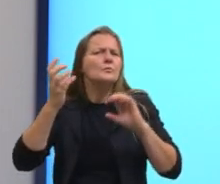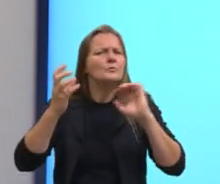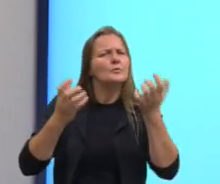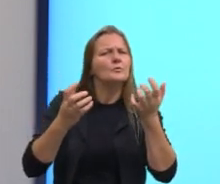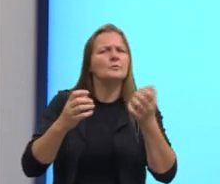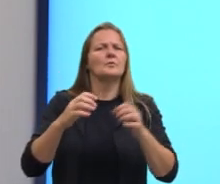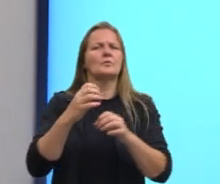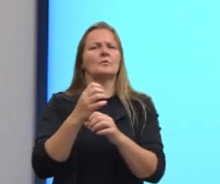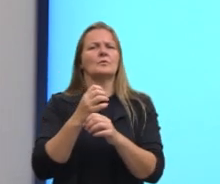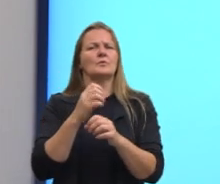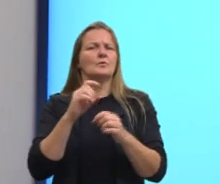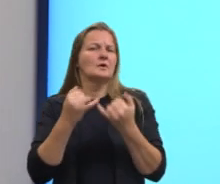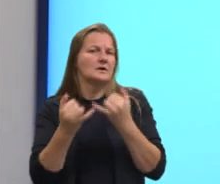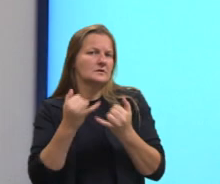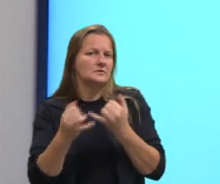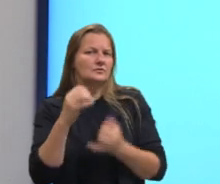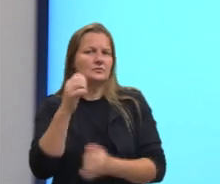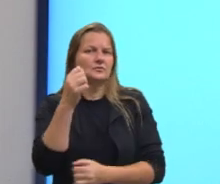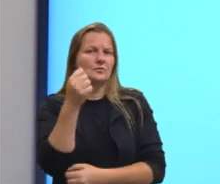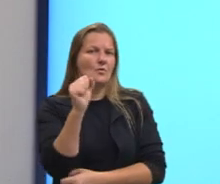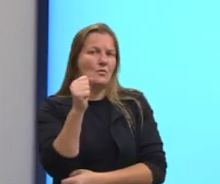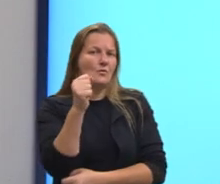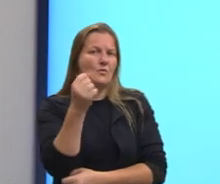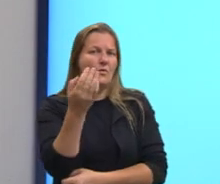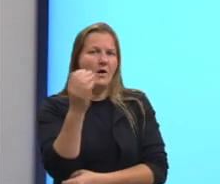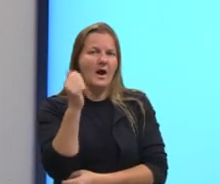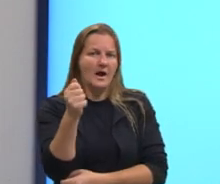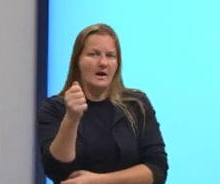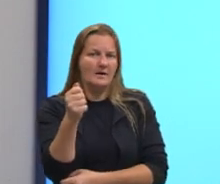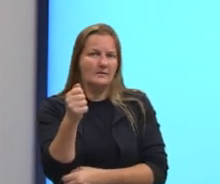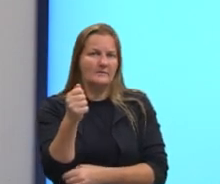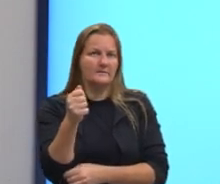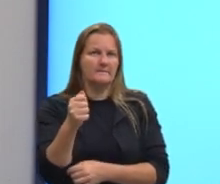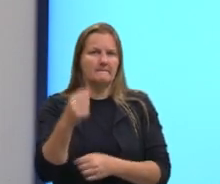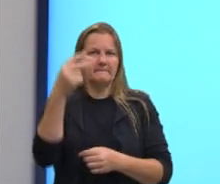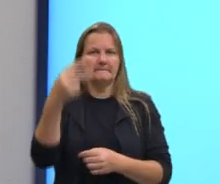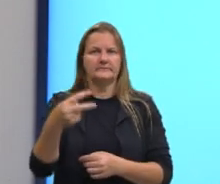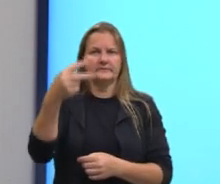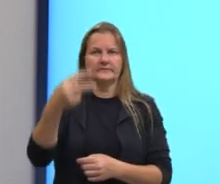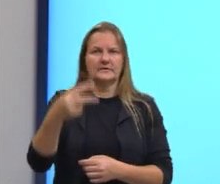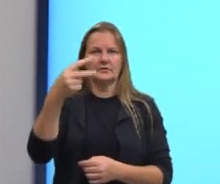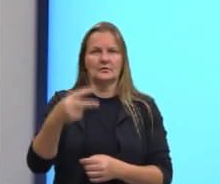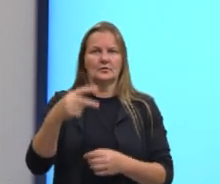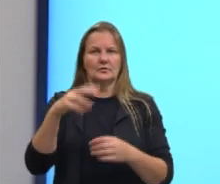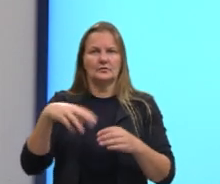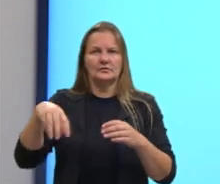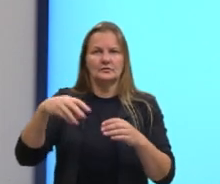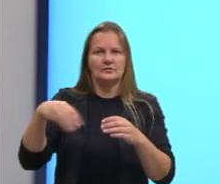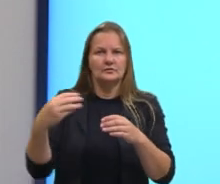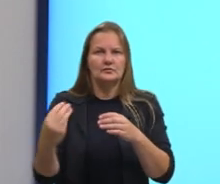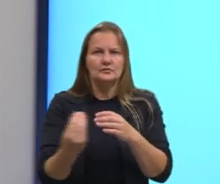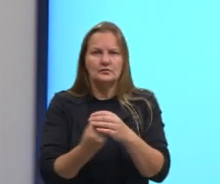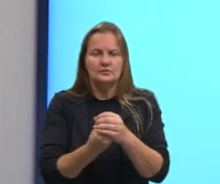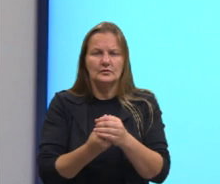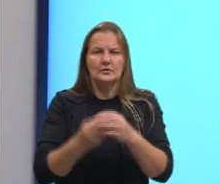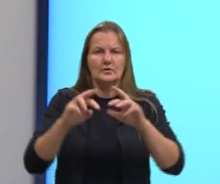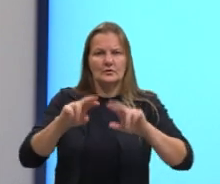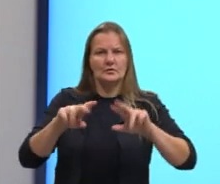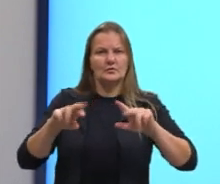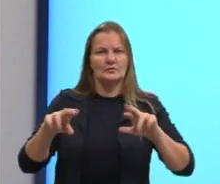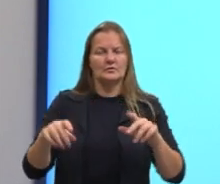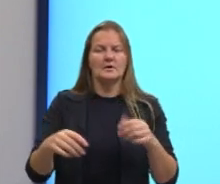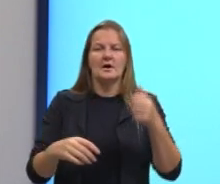se o conjunto a esses dois conjuntos são os mesmos são só conjuntos escritos de formas distintas